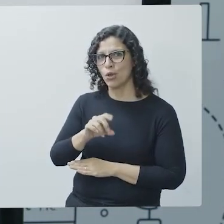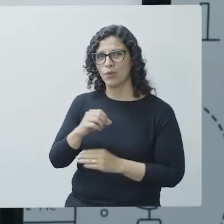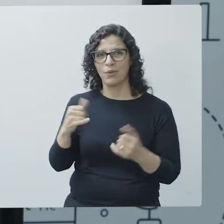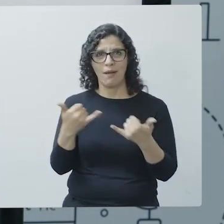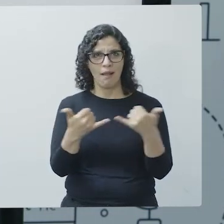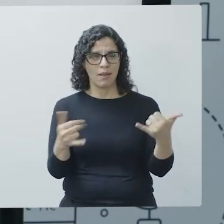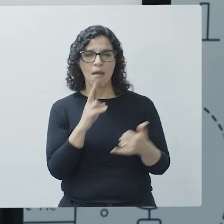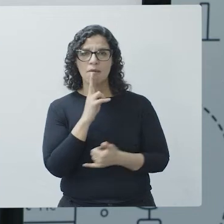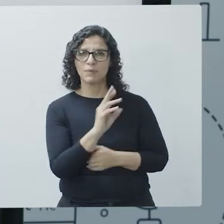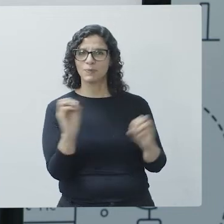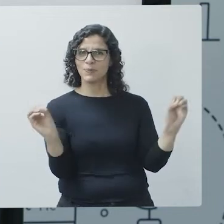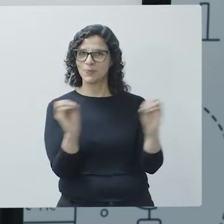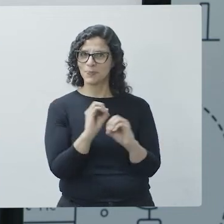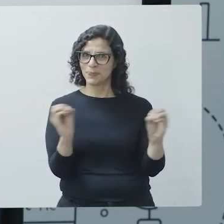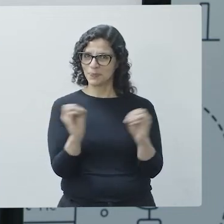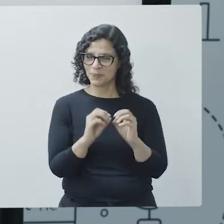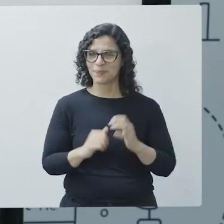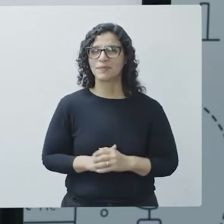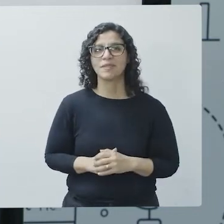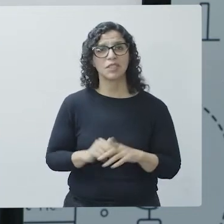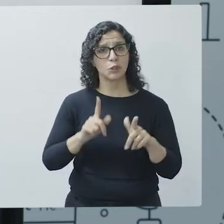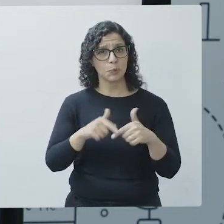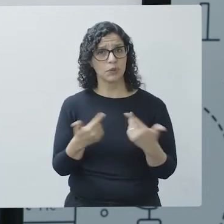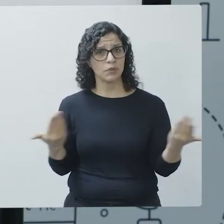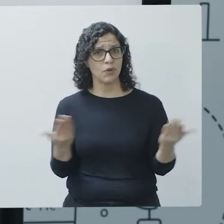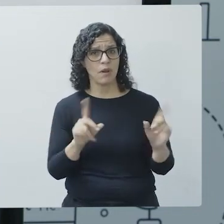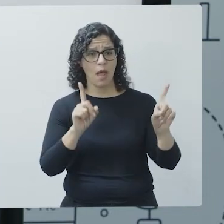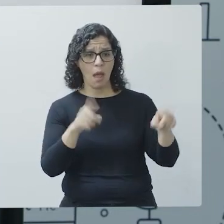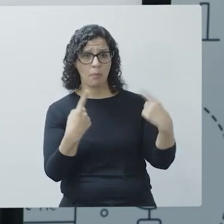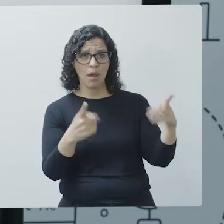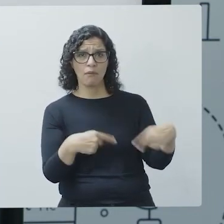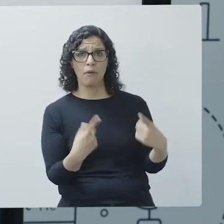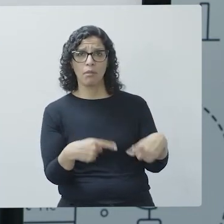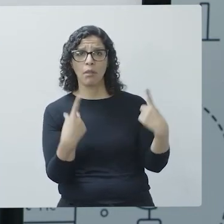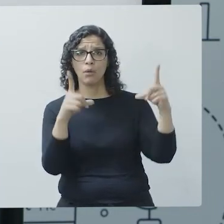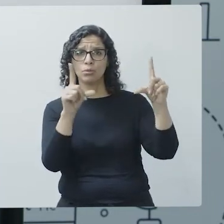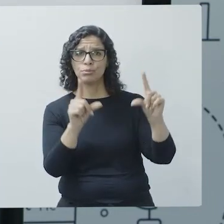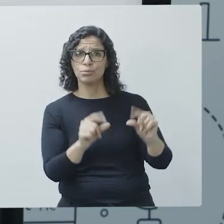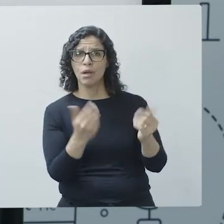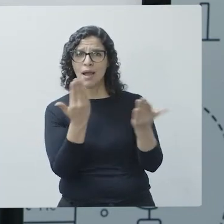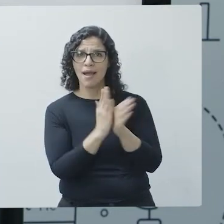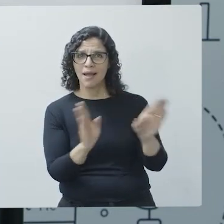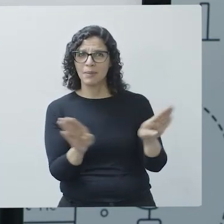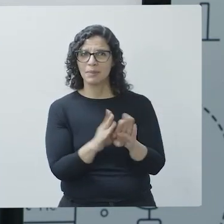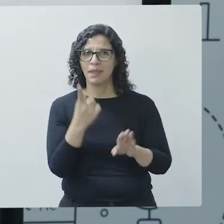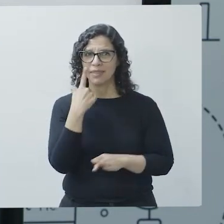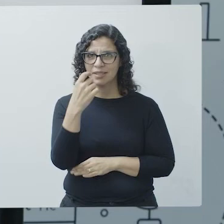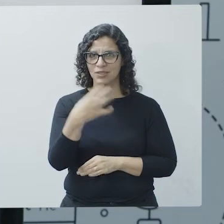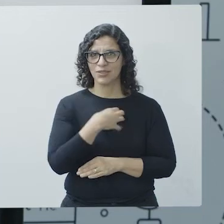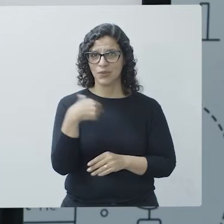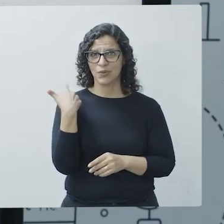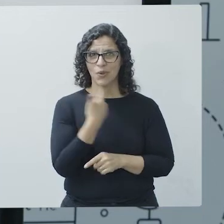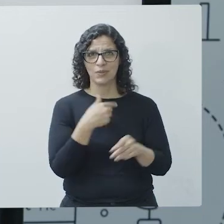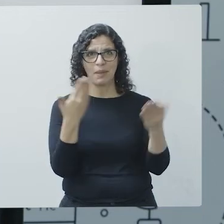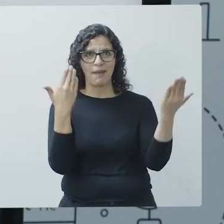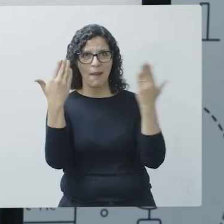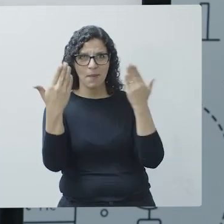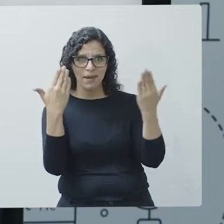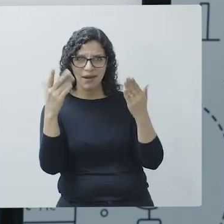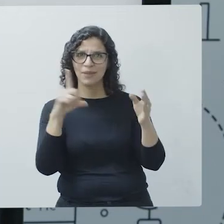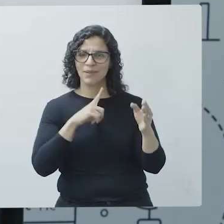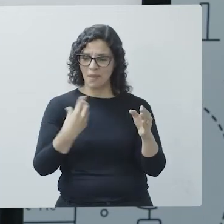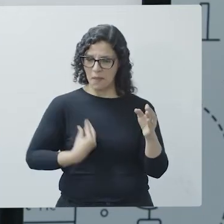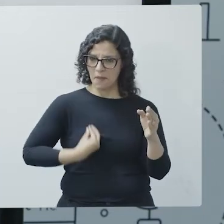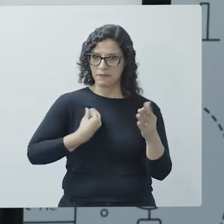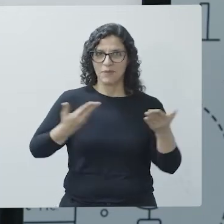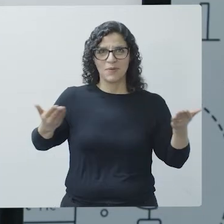não respondia à provocação e as provocações acabavam. Então, interessante aí quando a gente faz essa ligação que a gente